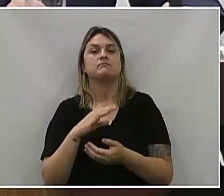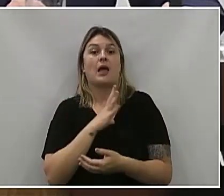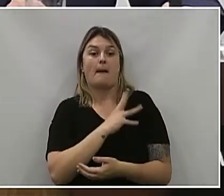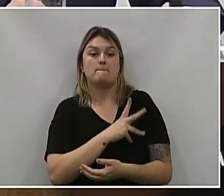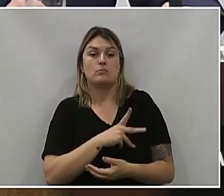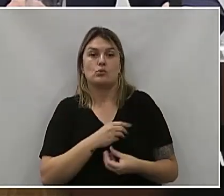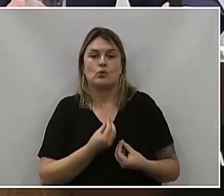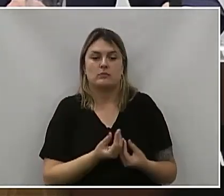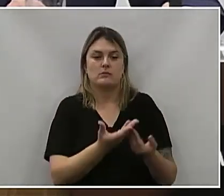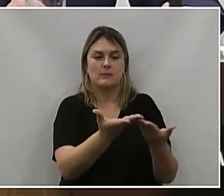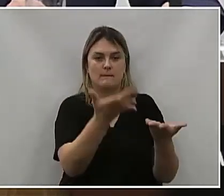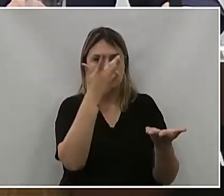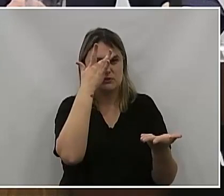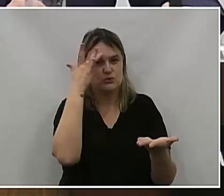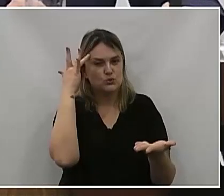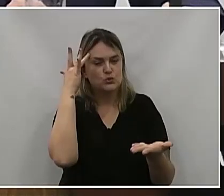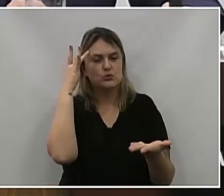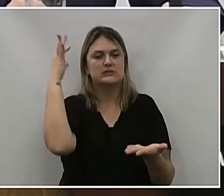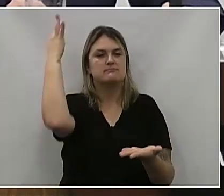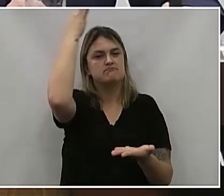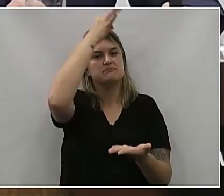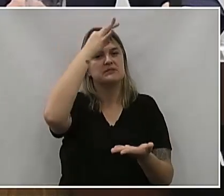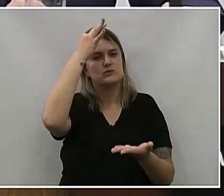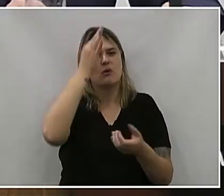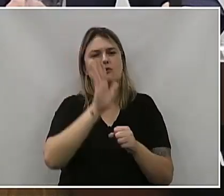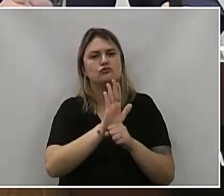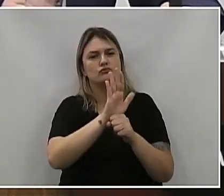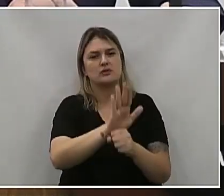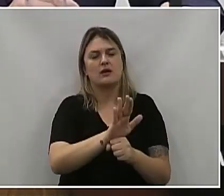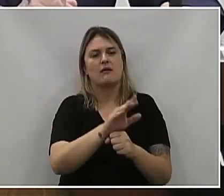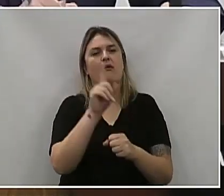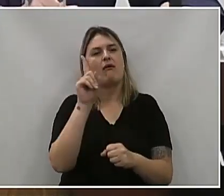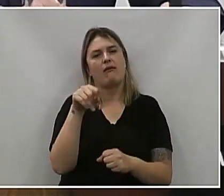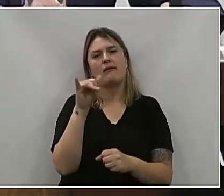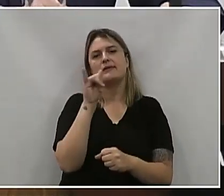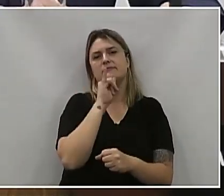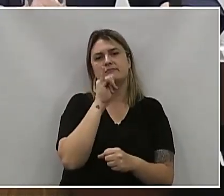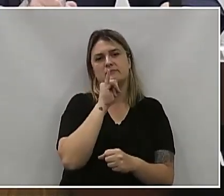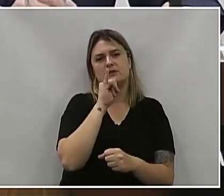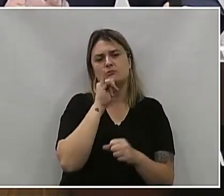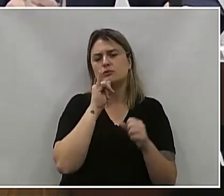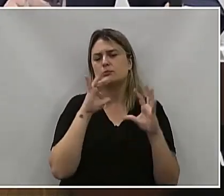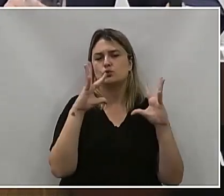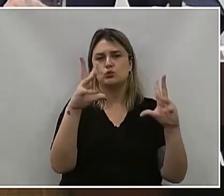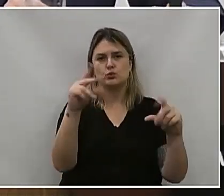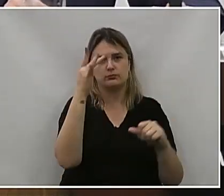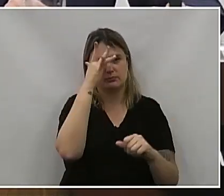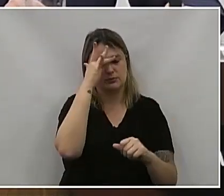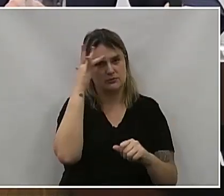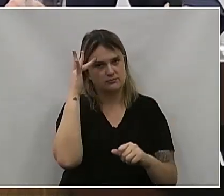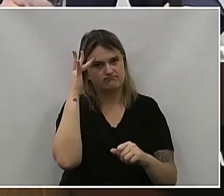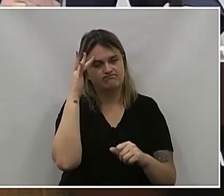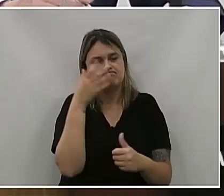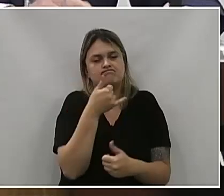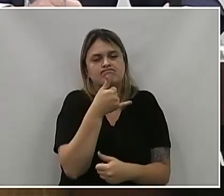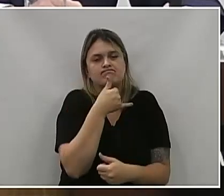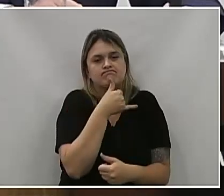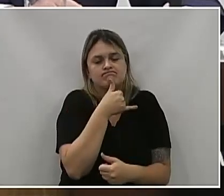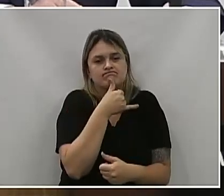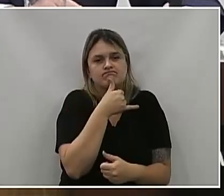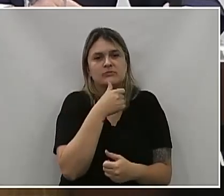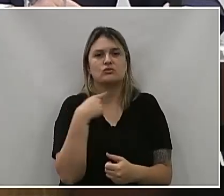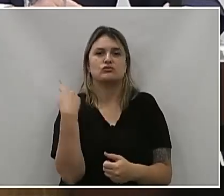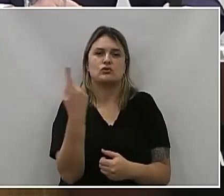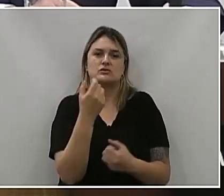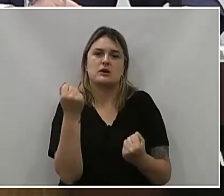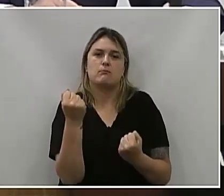pela comunidade e seu espírito altruísta servem como exemplo inspirador para todos nós. Nesse momento de luto e pesar,